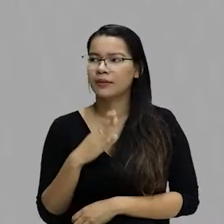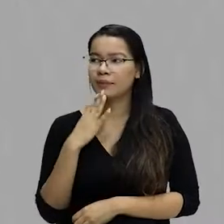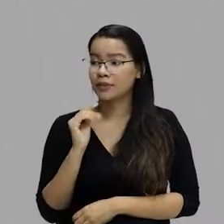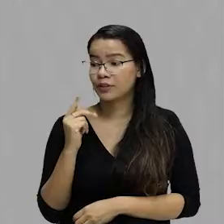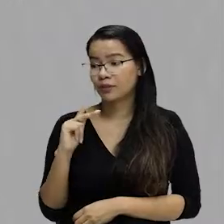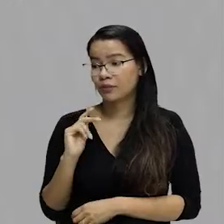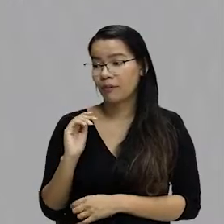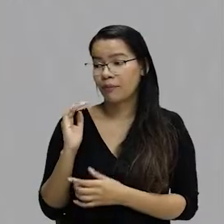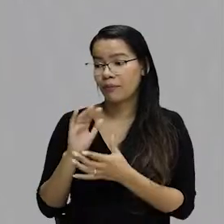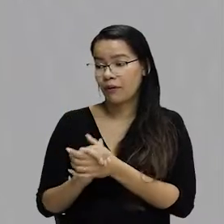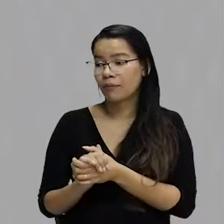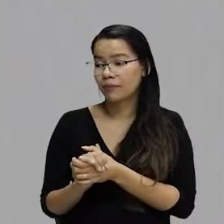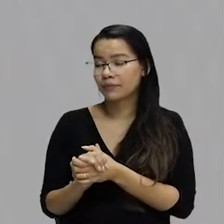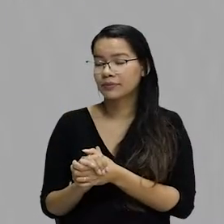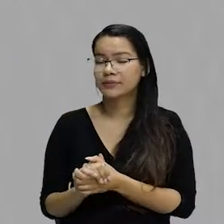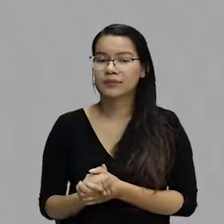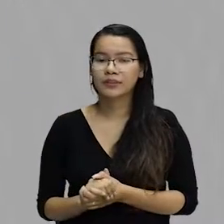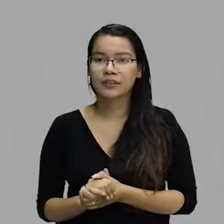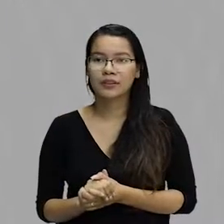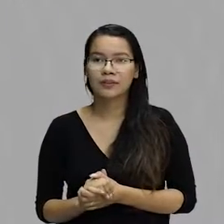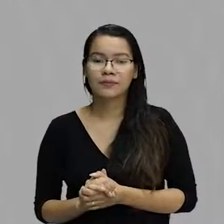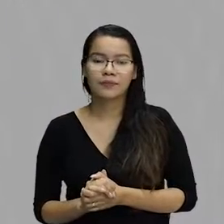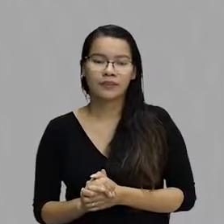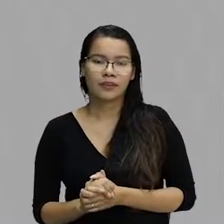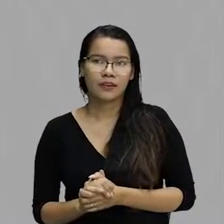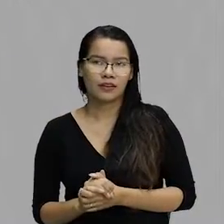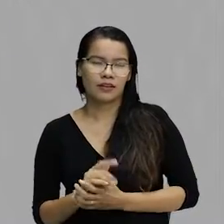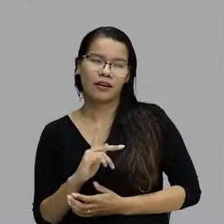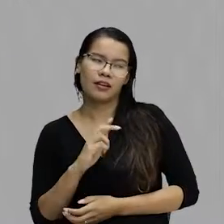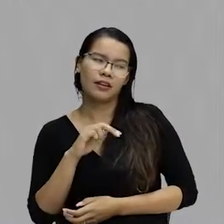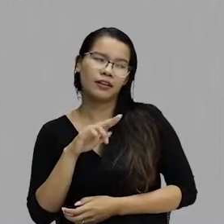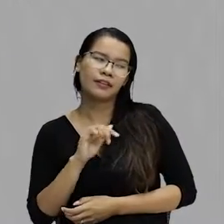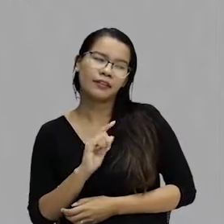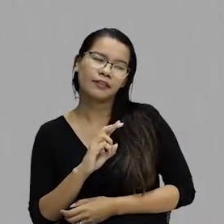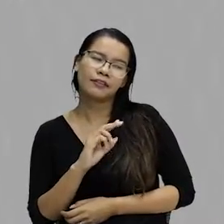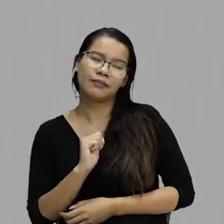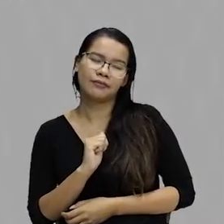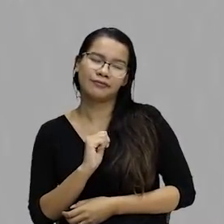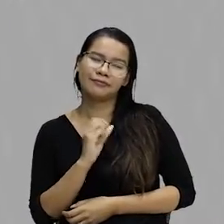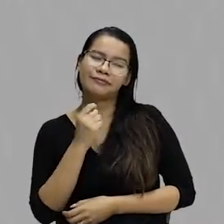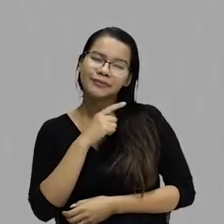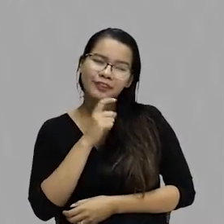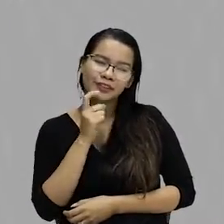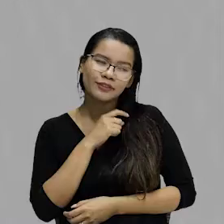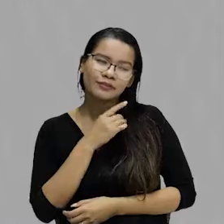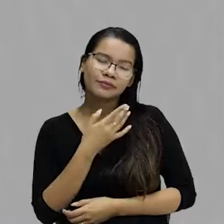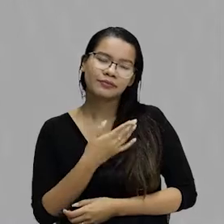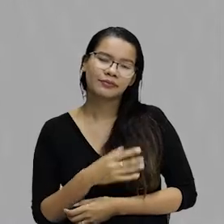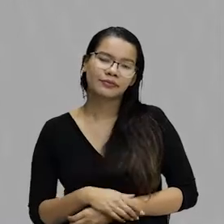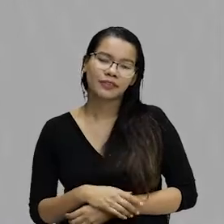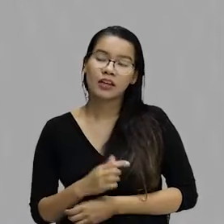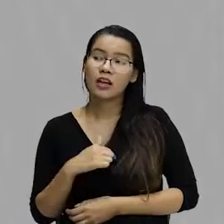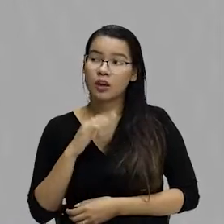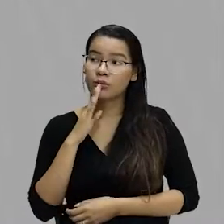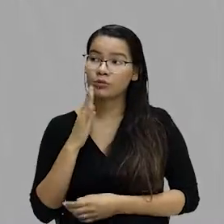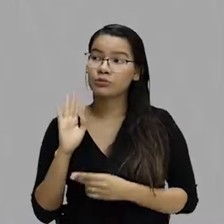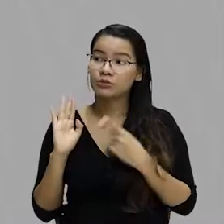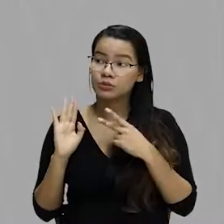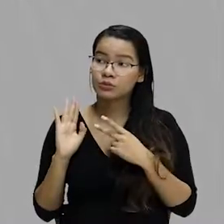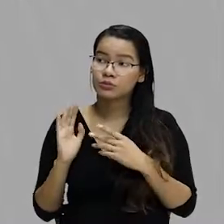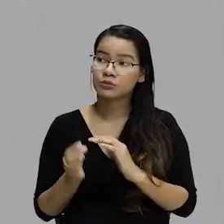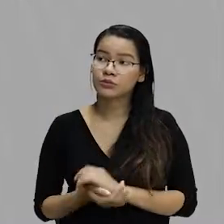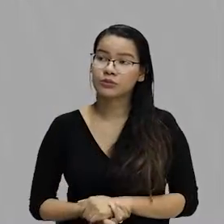para o sobrinho em casamento. Helena! A outra imitando. Helena, como quem diz, deixa de deboche. Juro que não